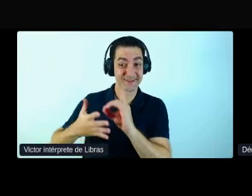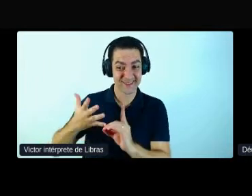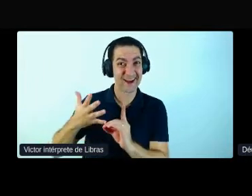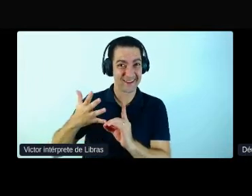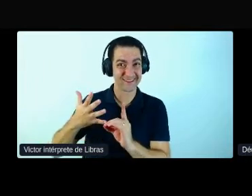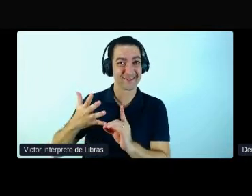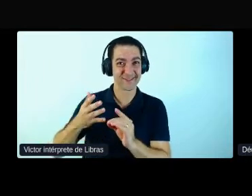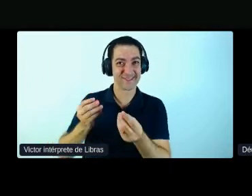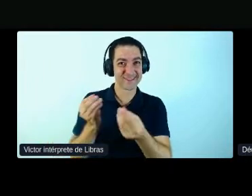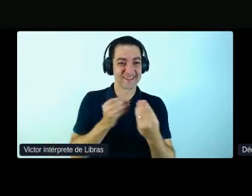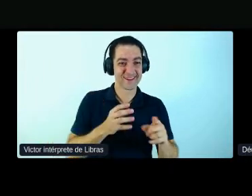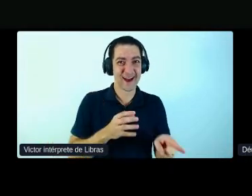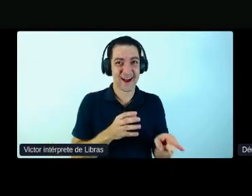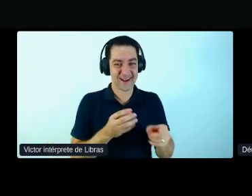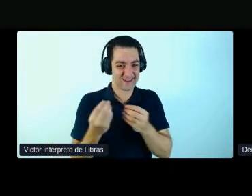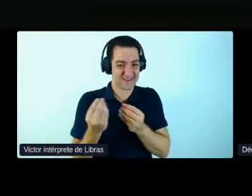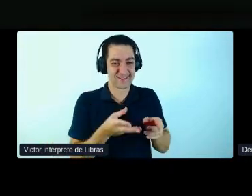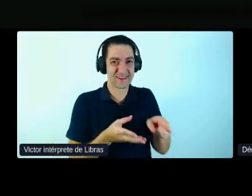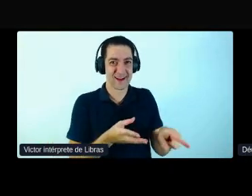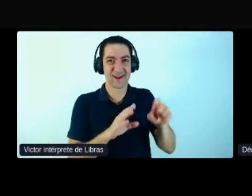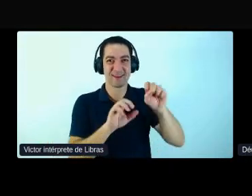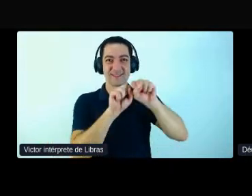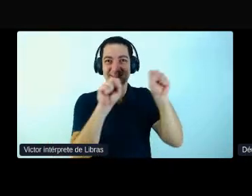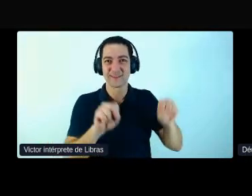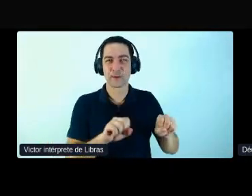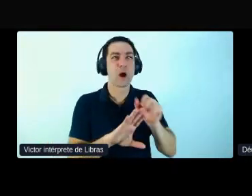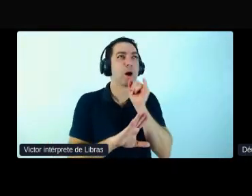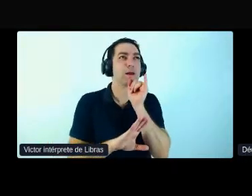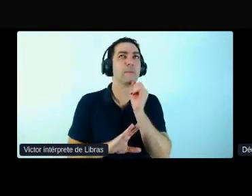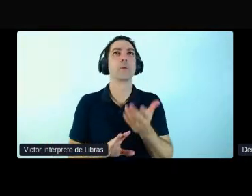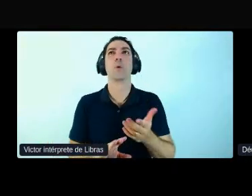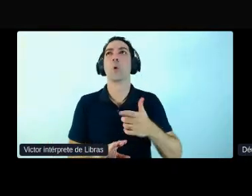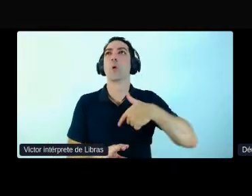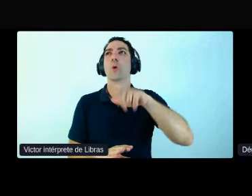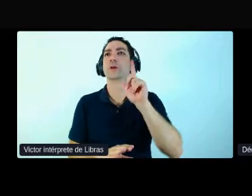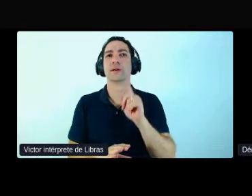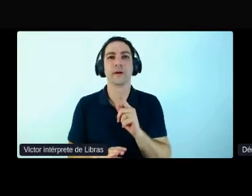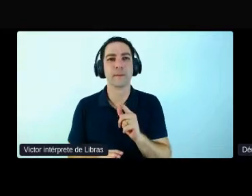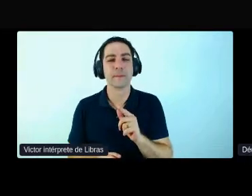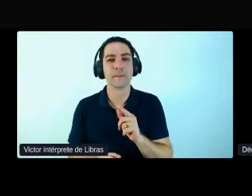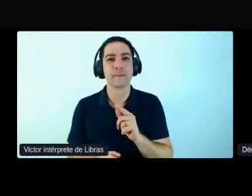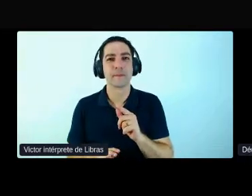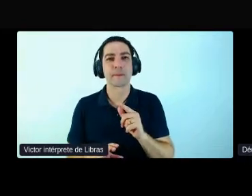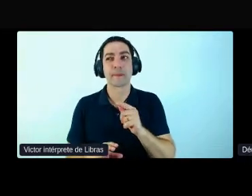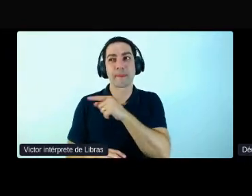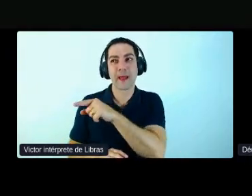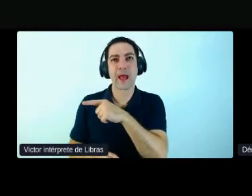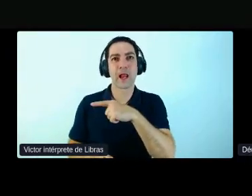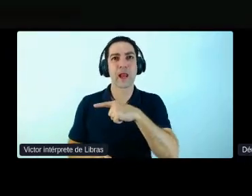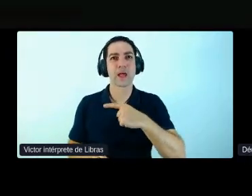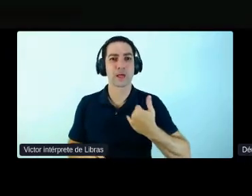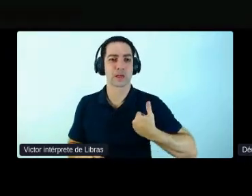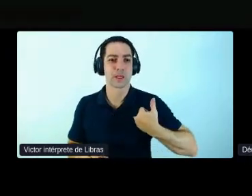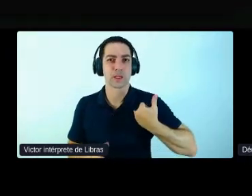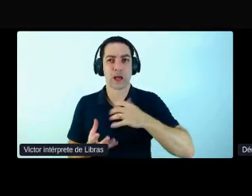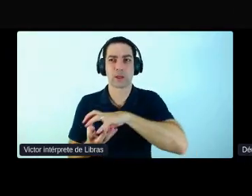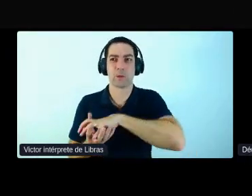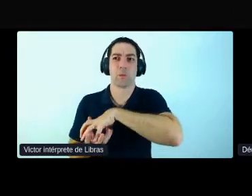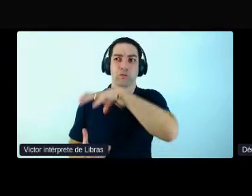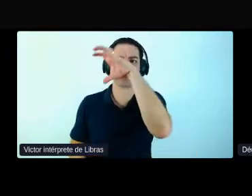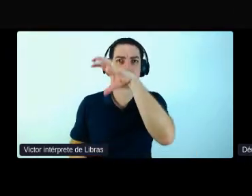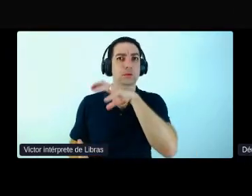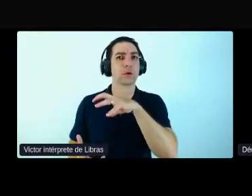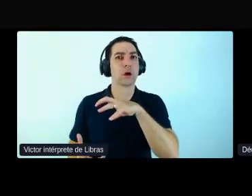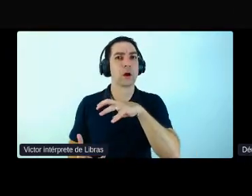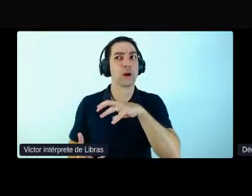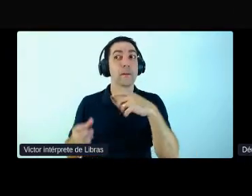na terceira idade, né, e estar precisando de mais planos de saúde, cobrar mais caro. Então, tem muitas questões que eu posso fazer,